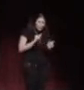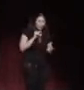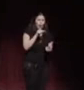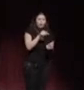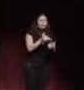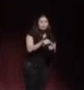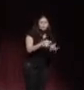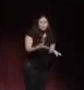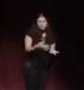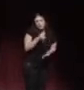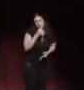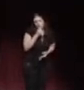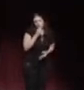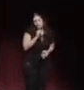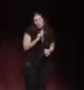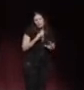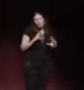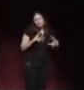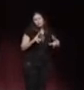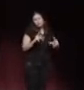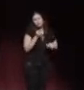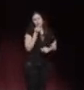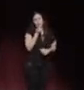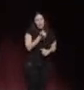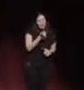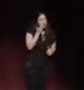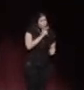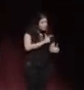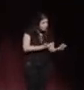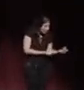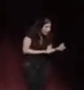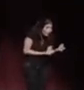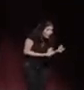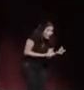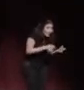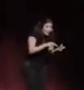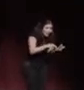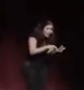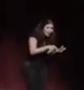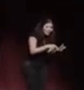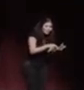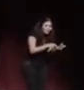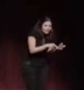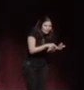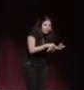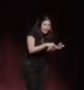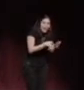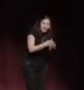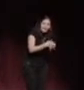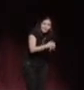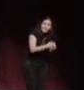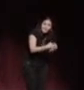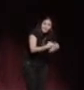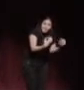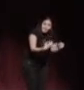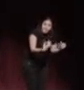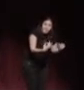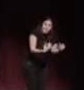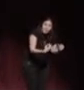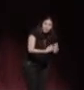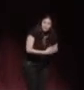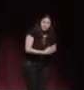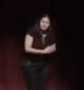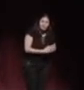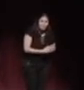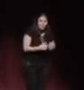passa bem, quando esse acolhimento foi feito, é realmente separar o bebê do corpo da